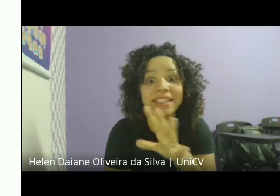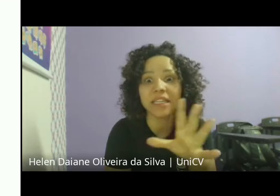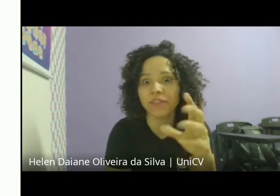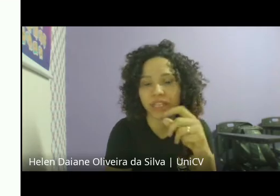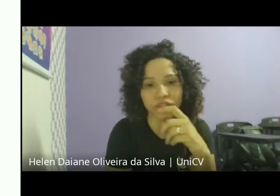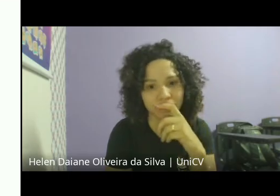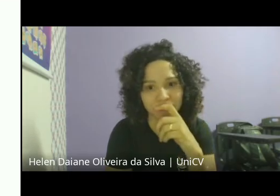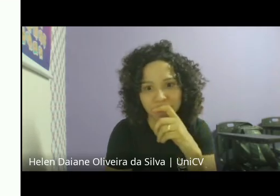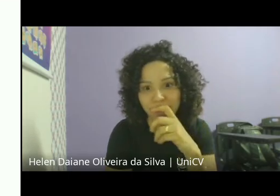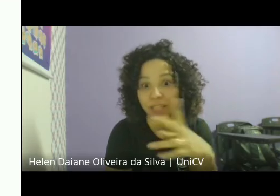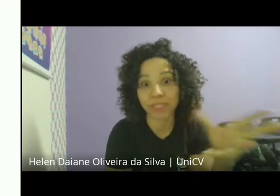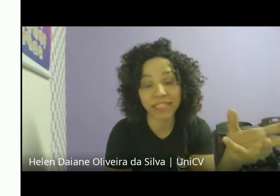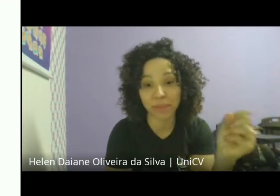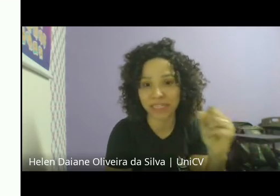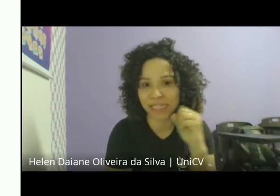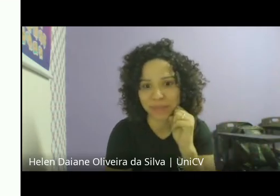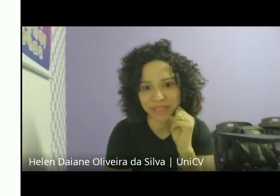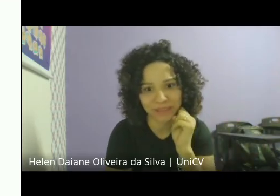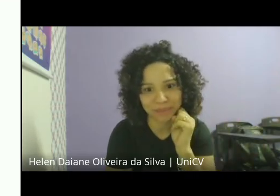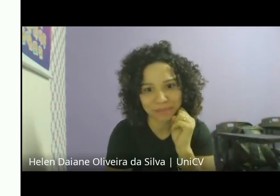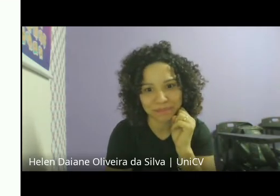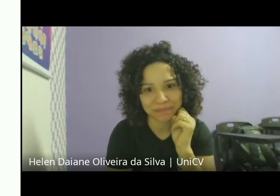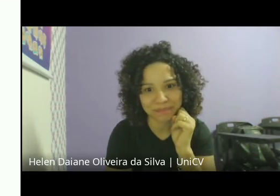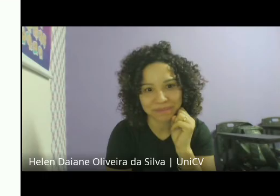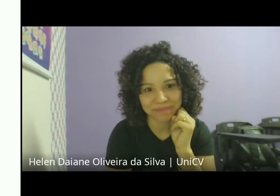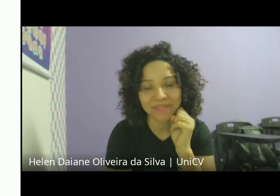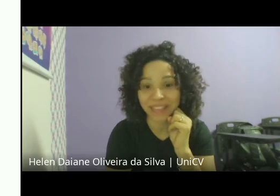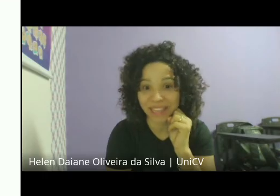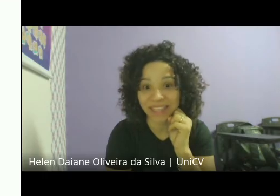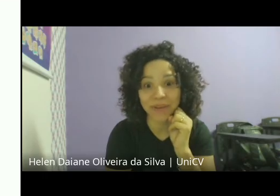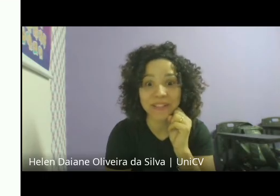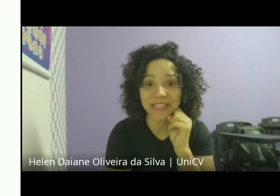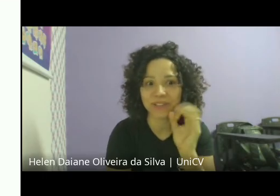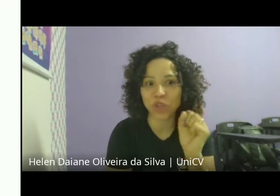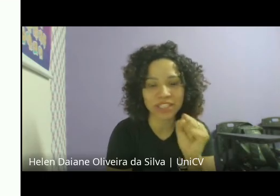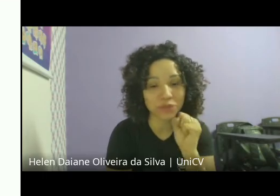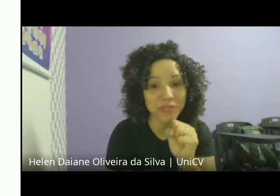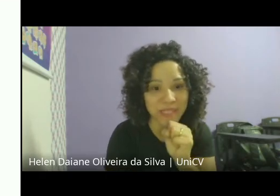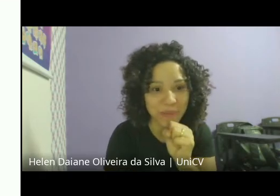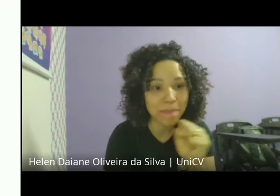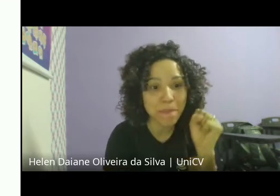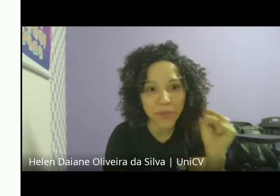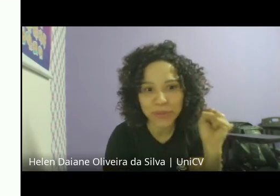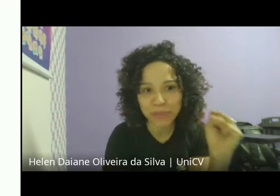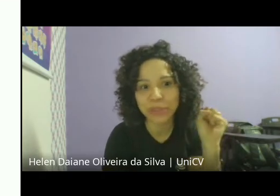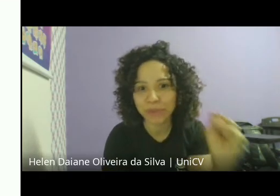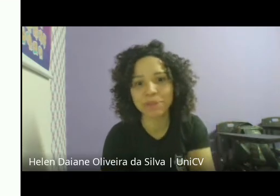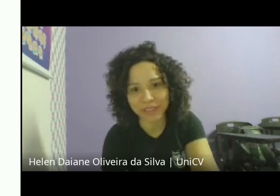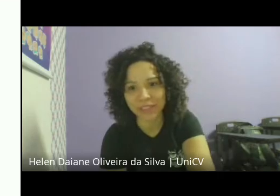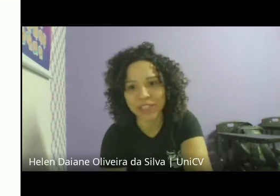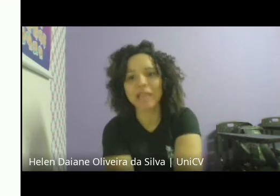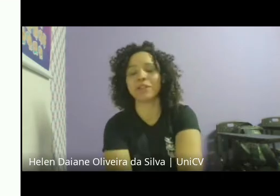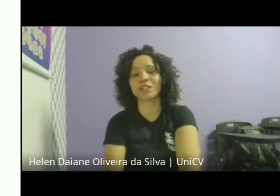auditiva significativa, que já precisava aprender Libras. Né? Então, assim, nossa função é muito, muito,